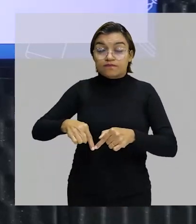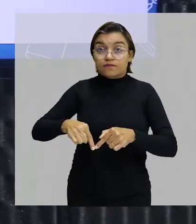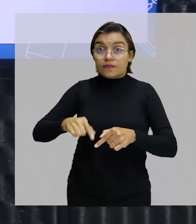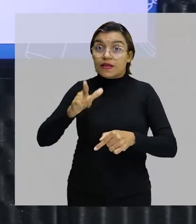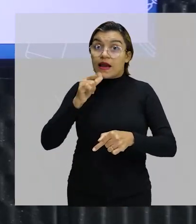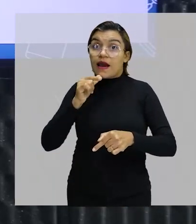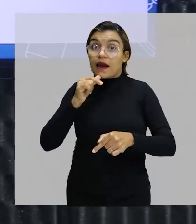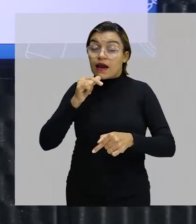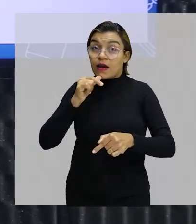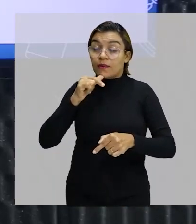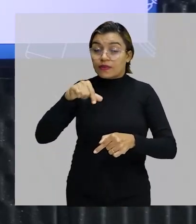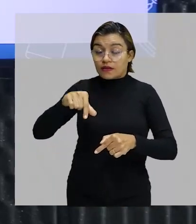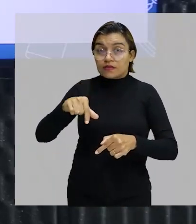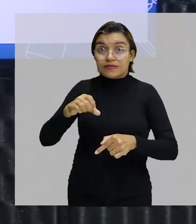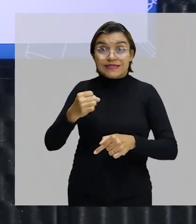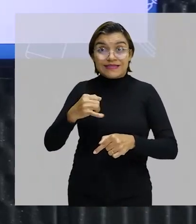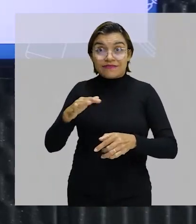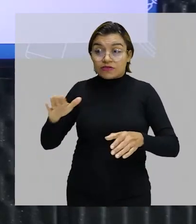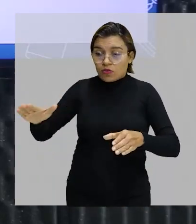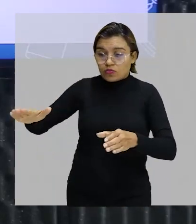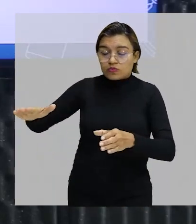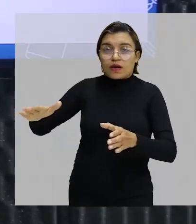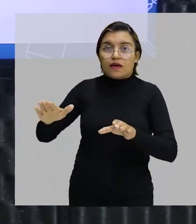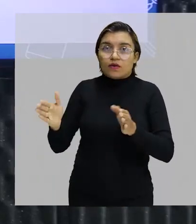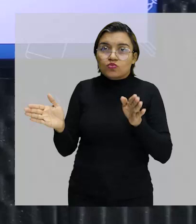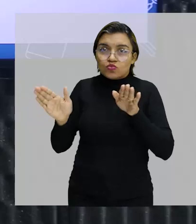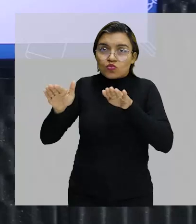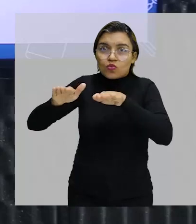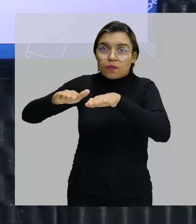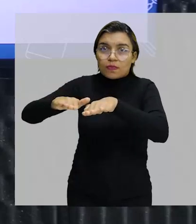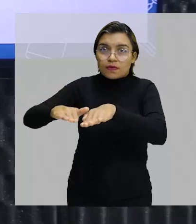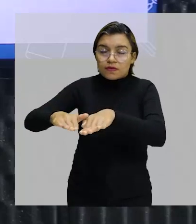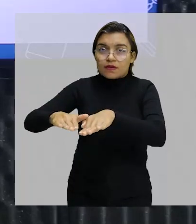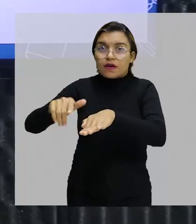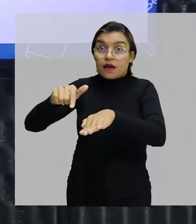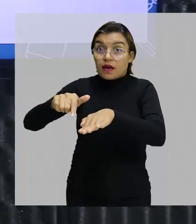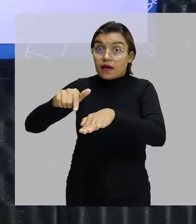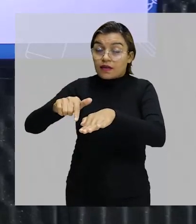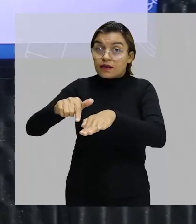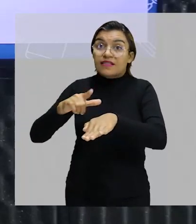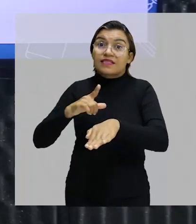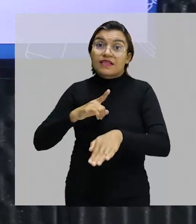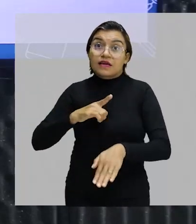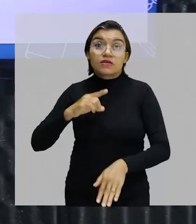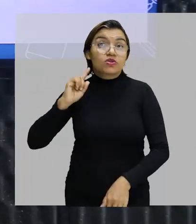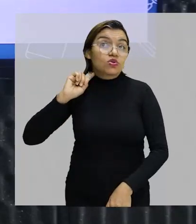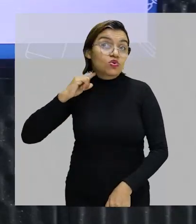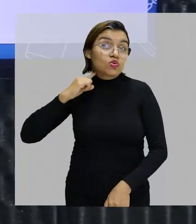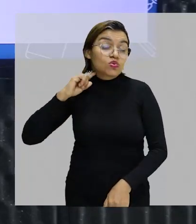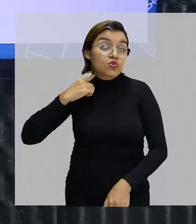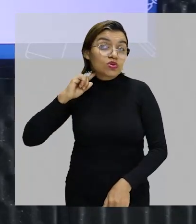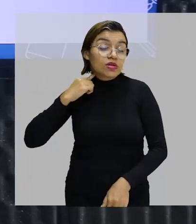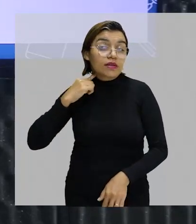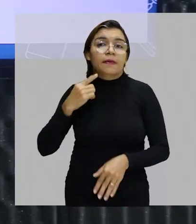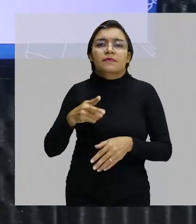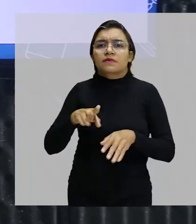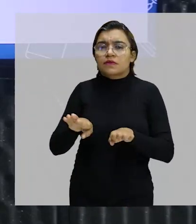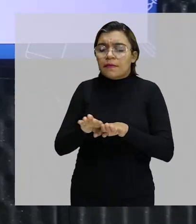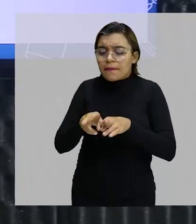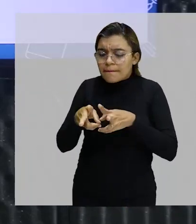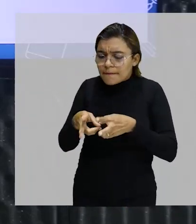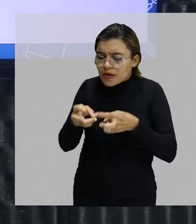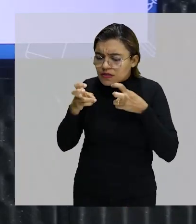se você não deixar coberto, o que vai acontecer? Você vai criar ali uma sujeirinha. E você pode até perceber